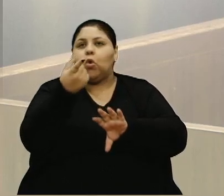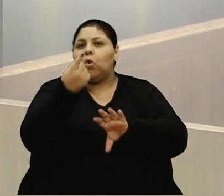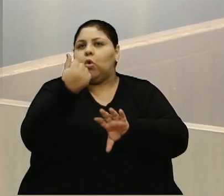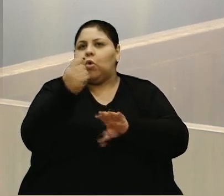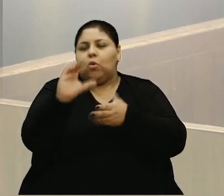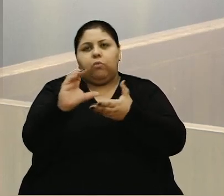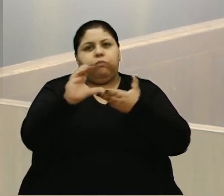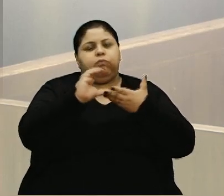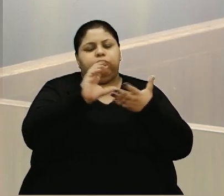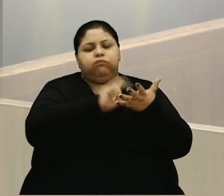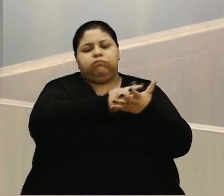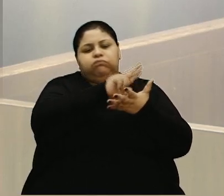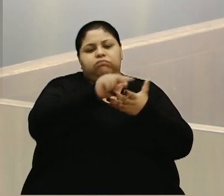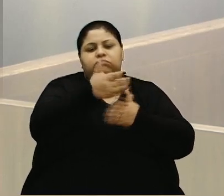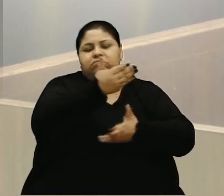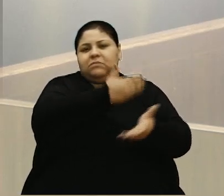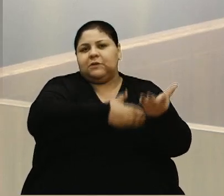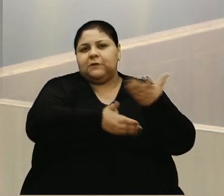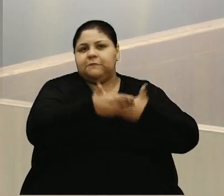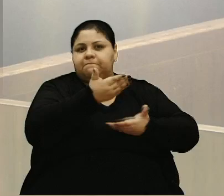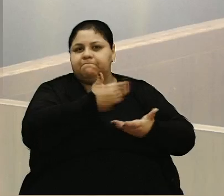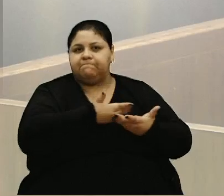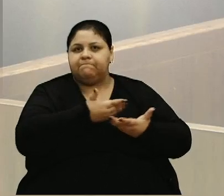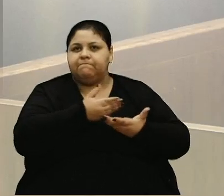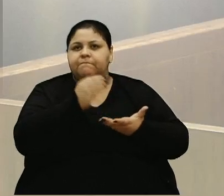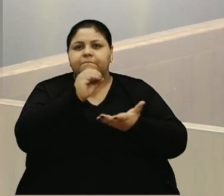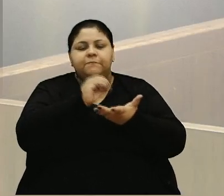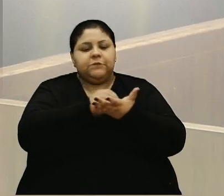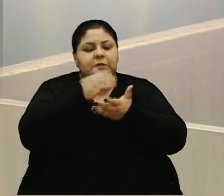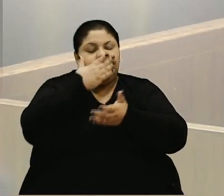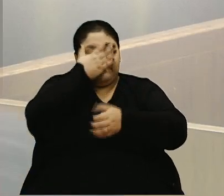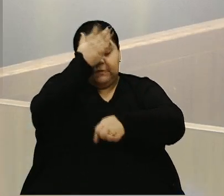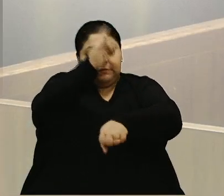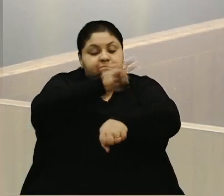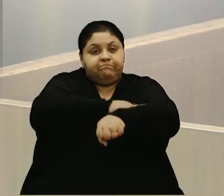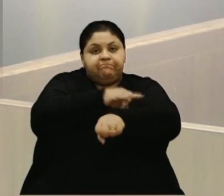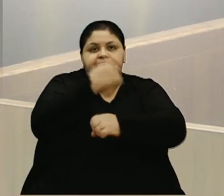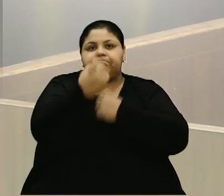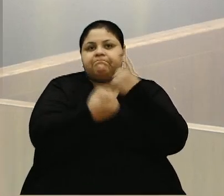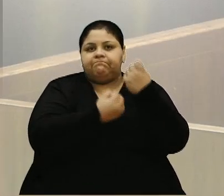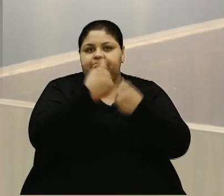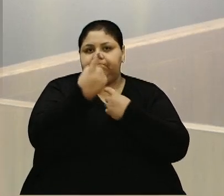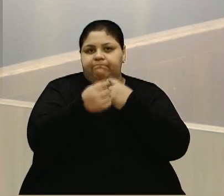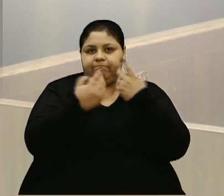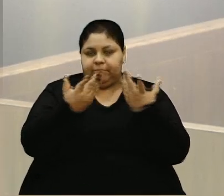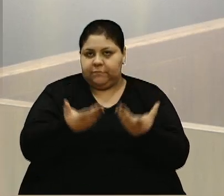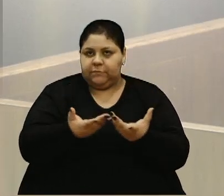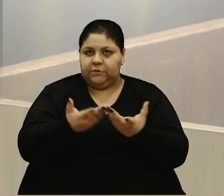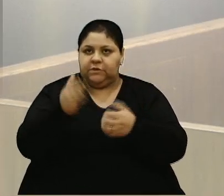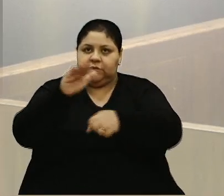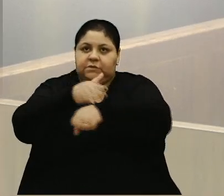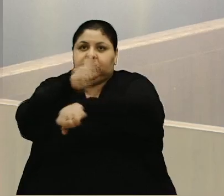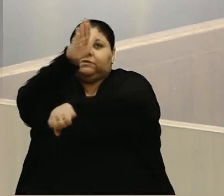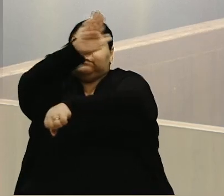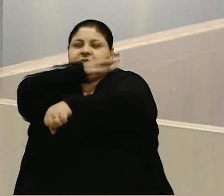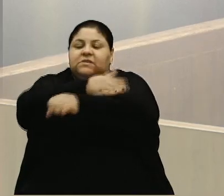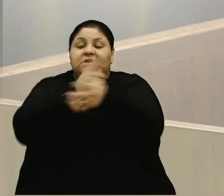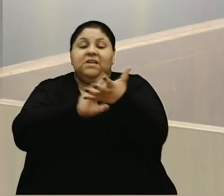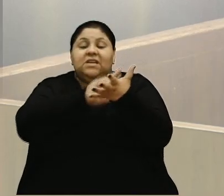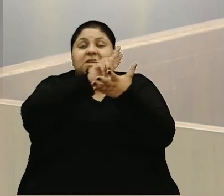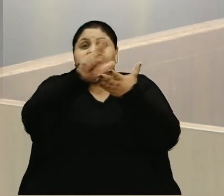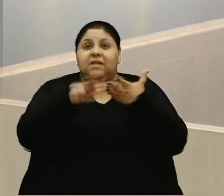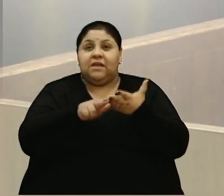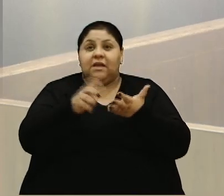diversas para atender falta de banheiros em algumas escolas, coberturas são várias, e